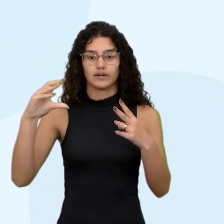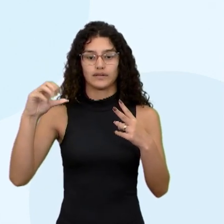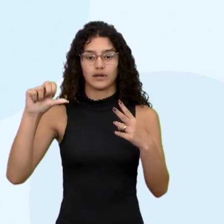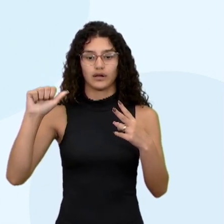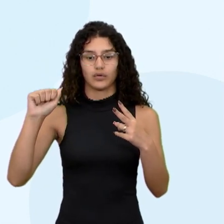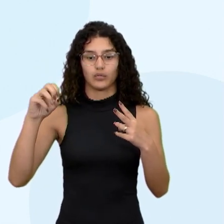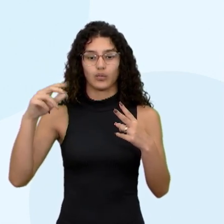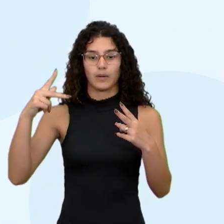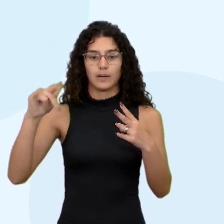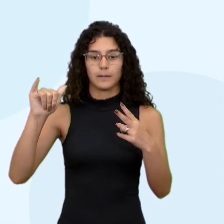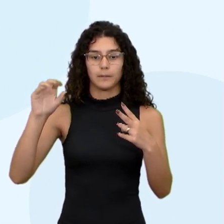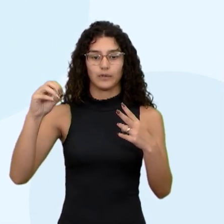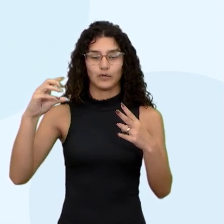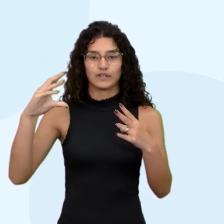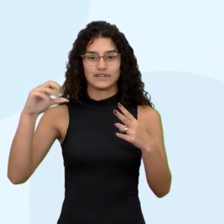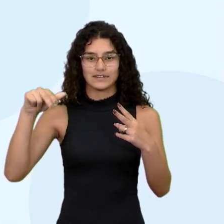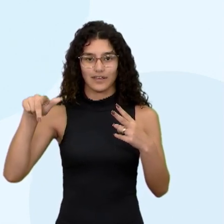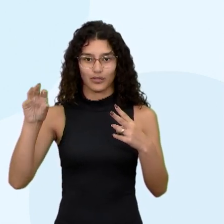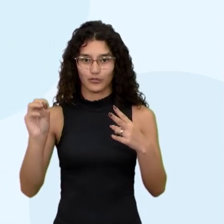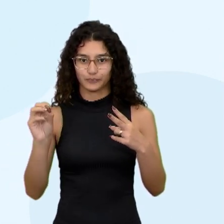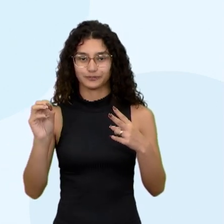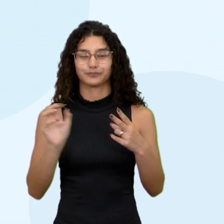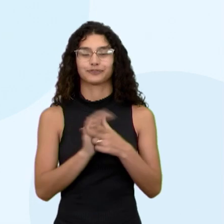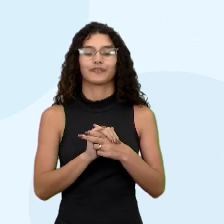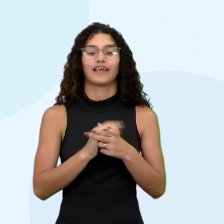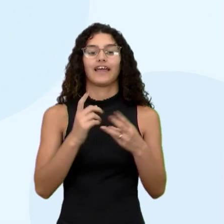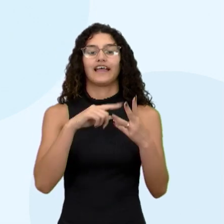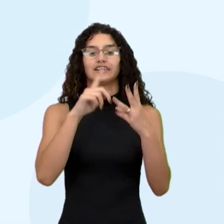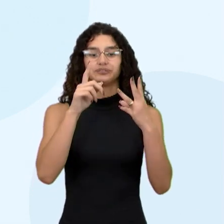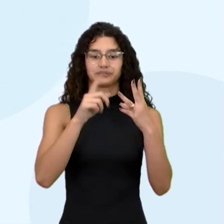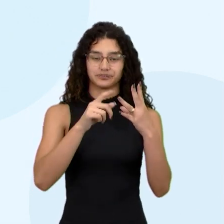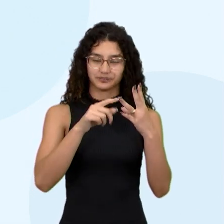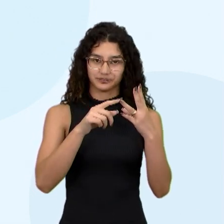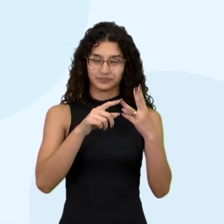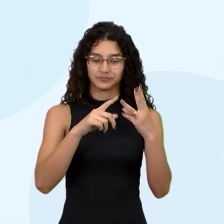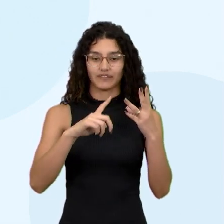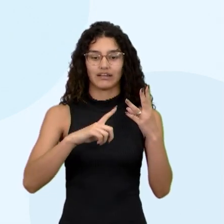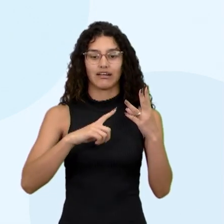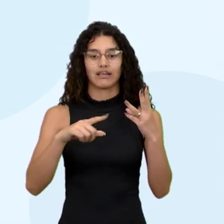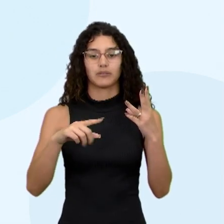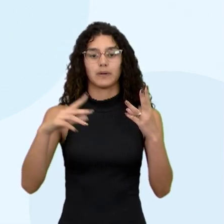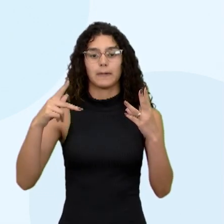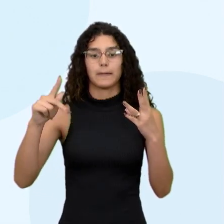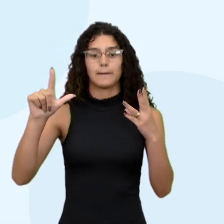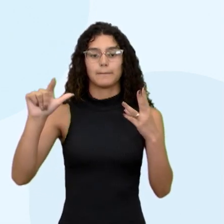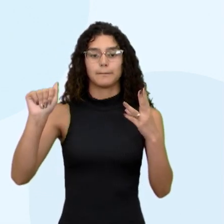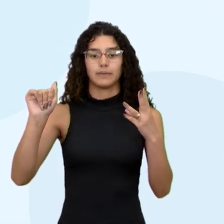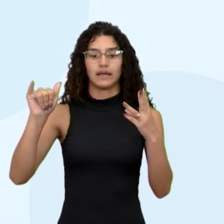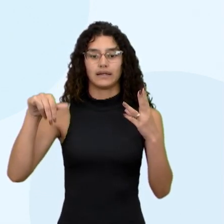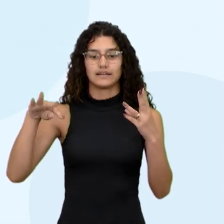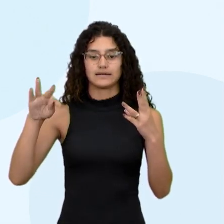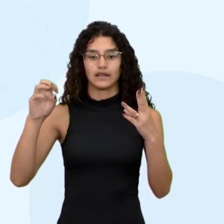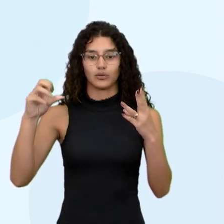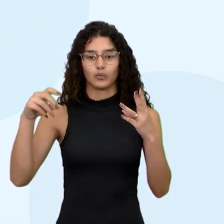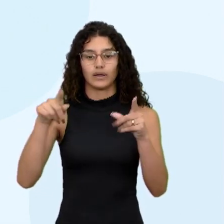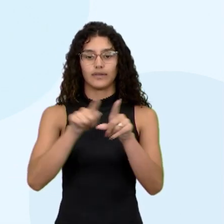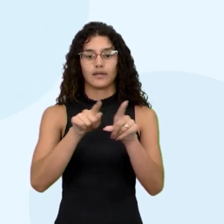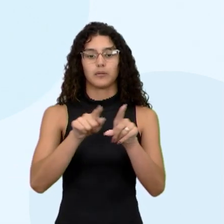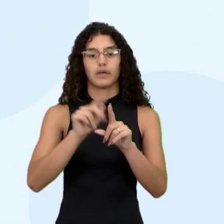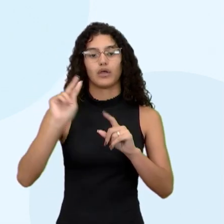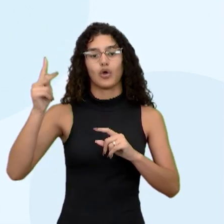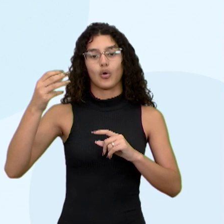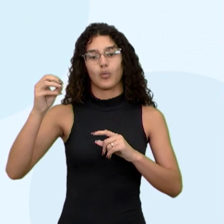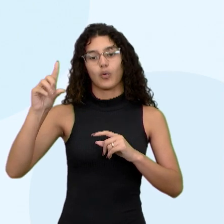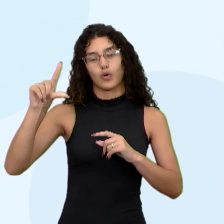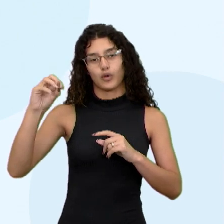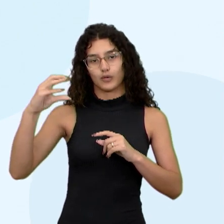e o Plioceno, tá difícil, hein? E aí na fase quaternária atual, aí no período quaternário, o Pleistoceno e